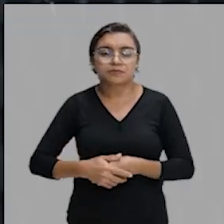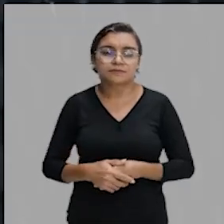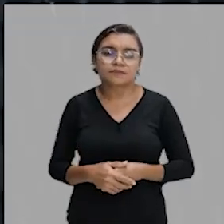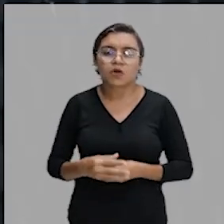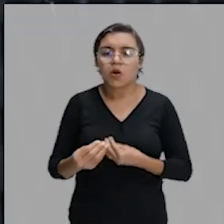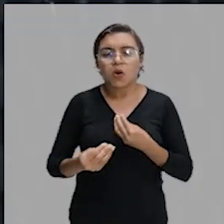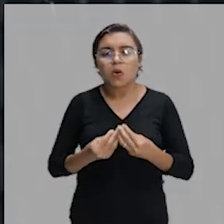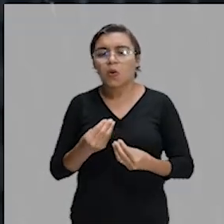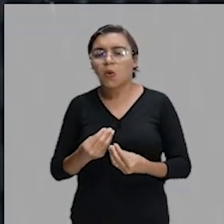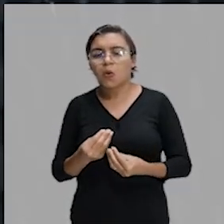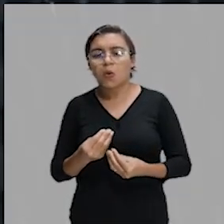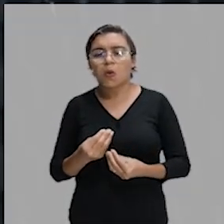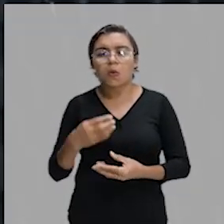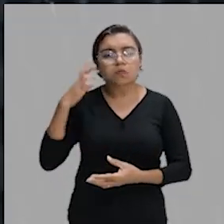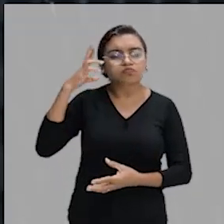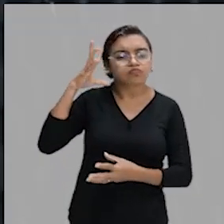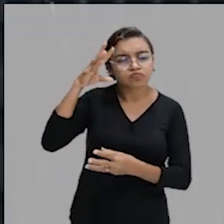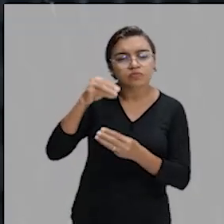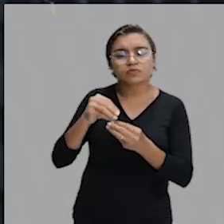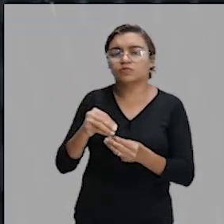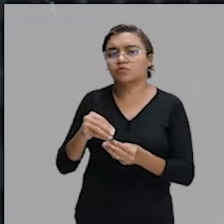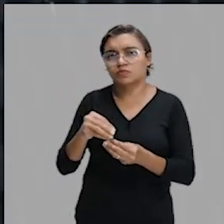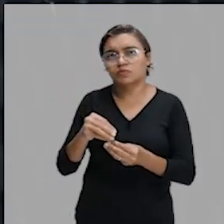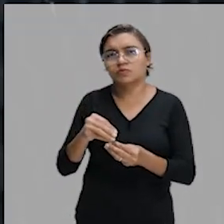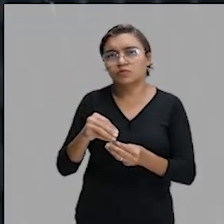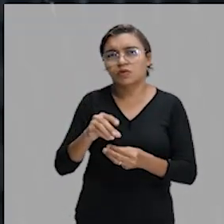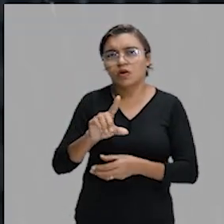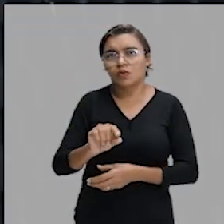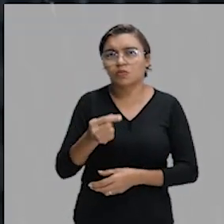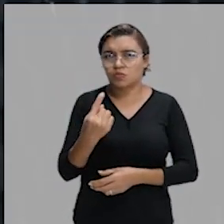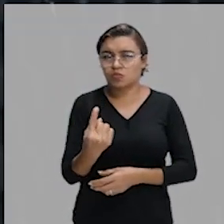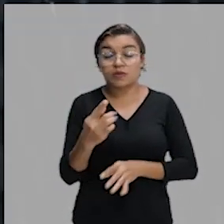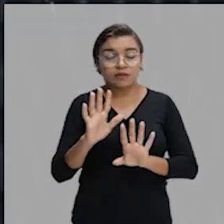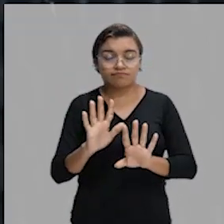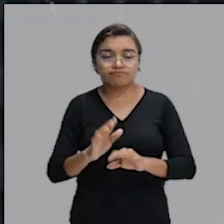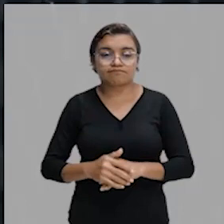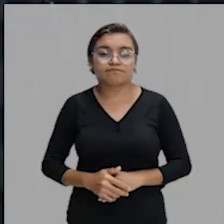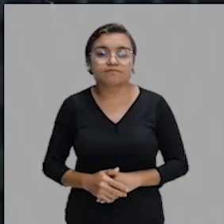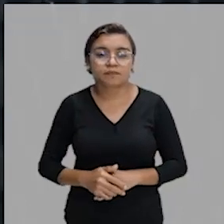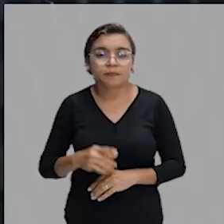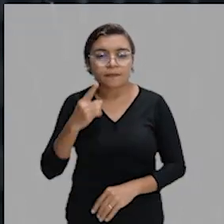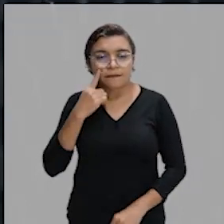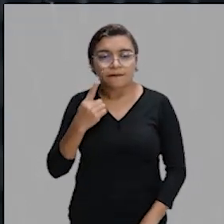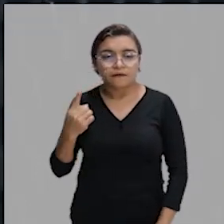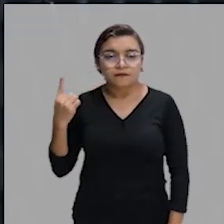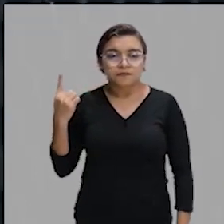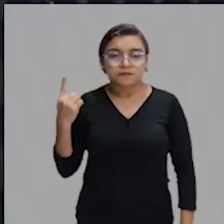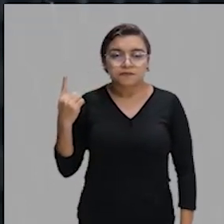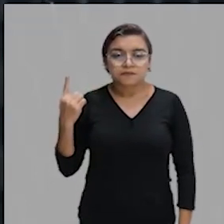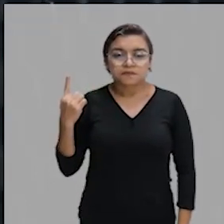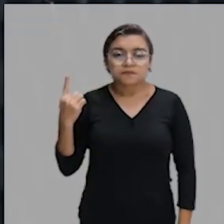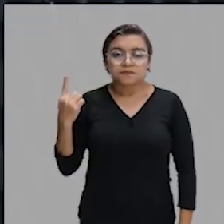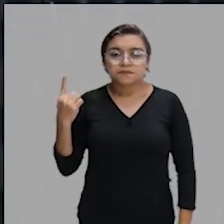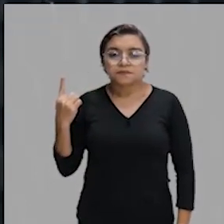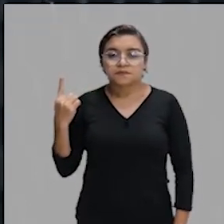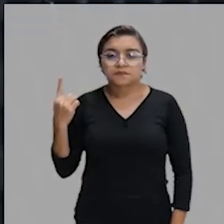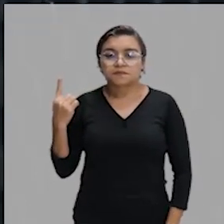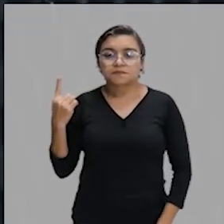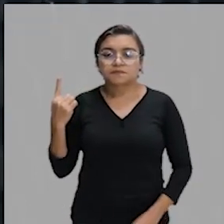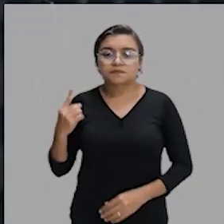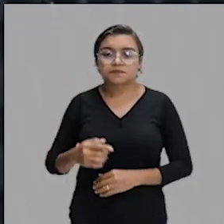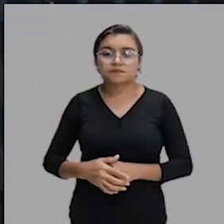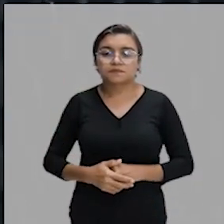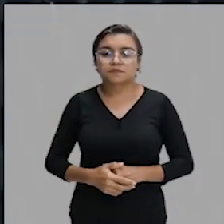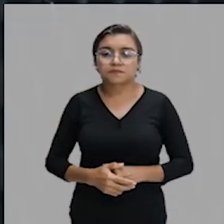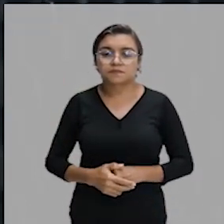Não dá para fechar nem com um nem com o outro, tá bom? O autor faz algumas considerações acerca da filosofia de Aristóteles, tá? Com